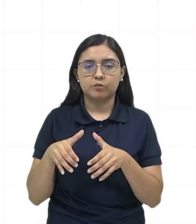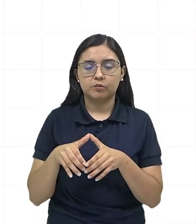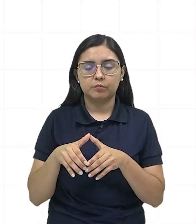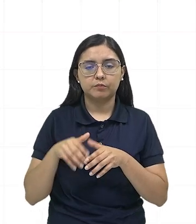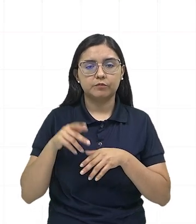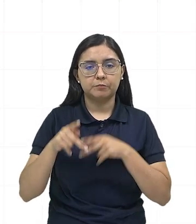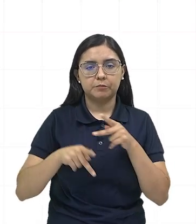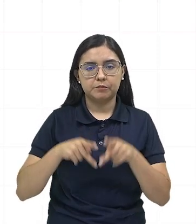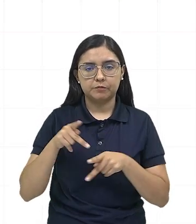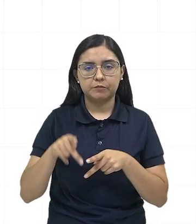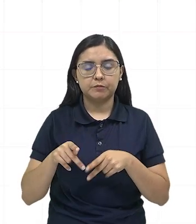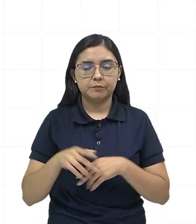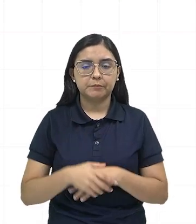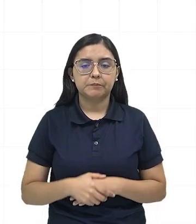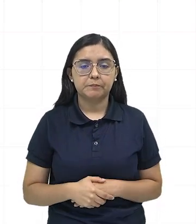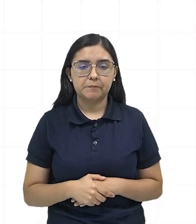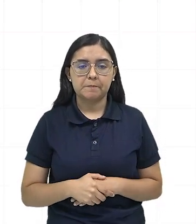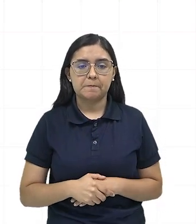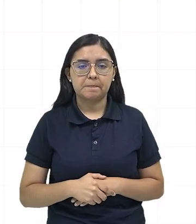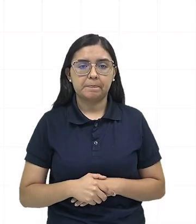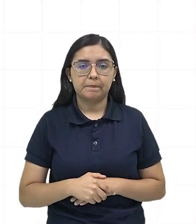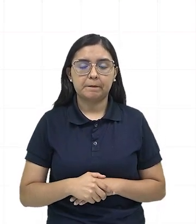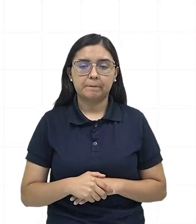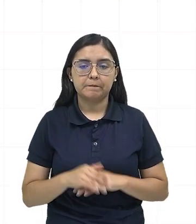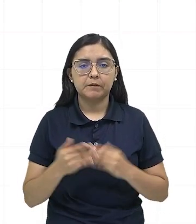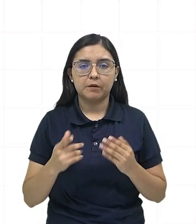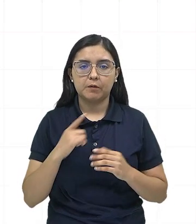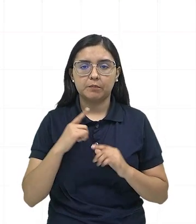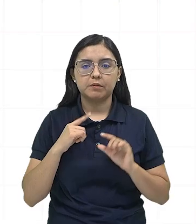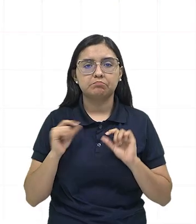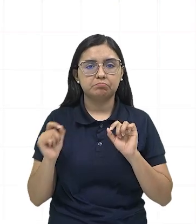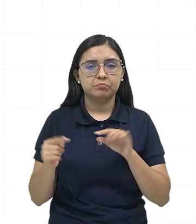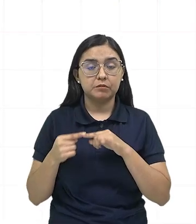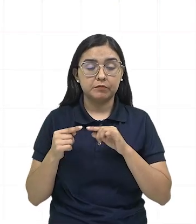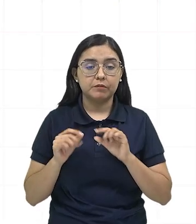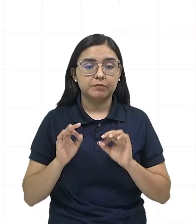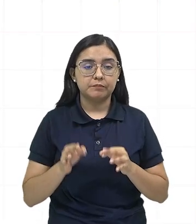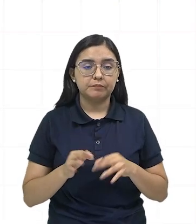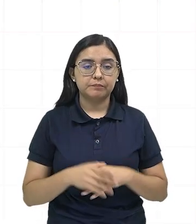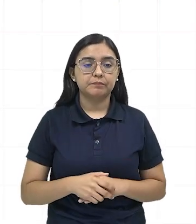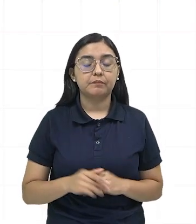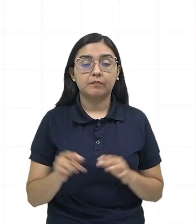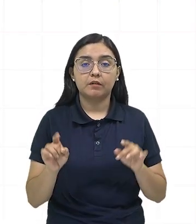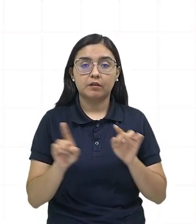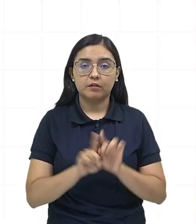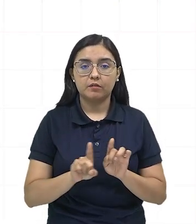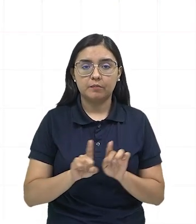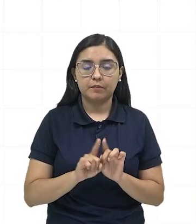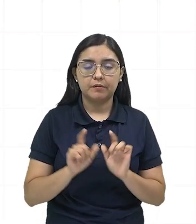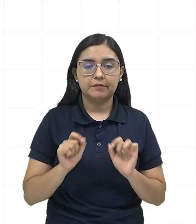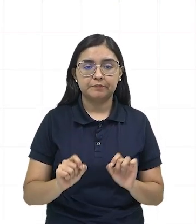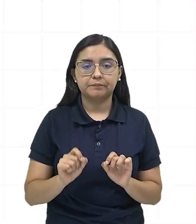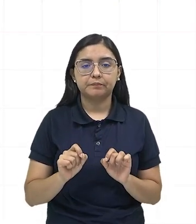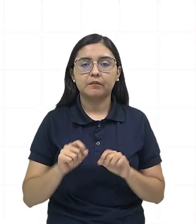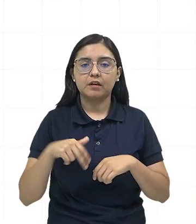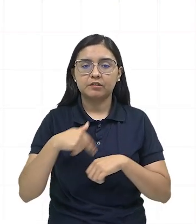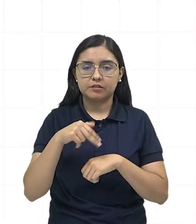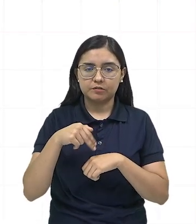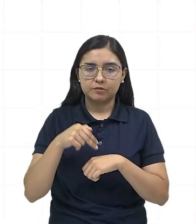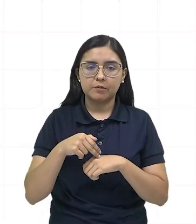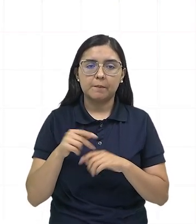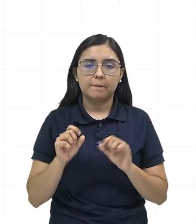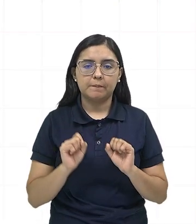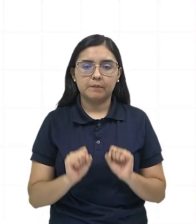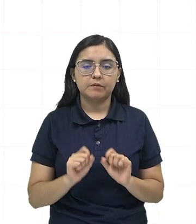de pessoas aos quais eu me identifico, tá bem? E muitas vezes as nações